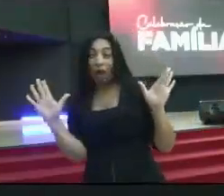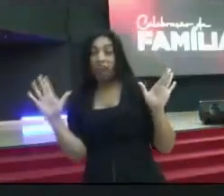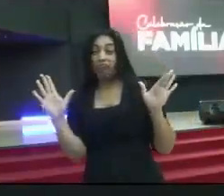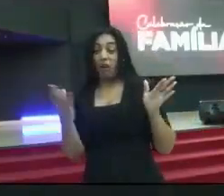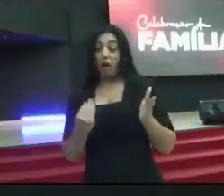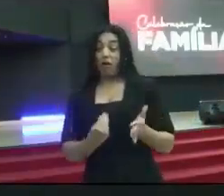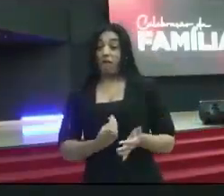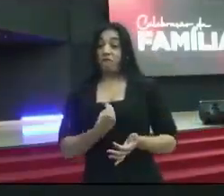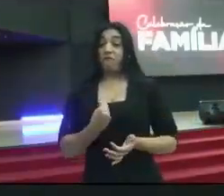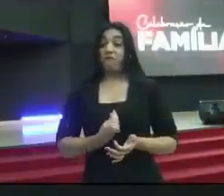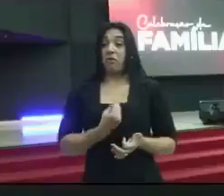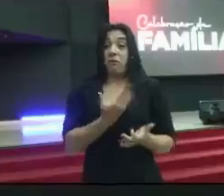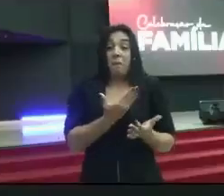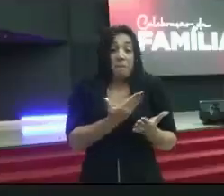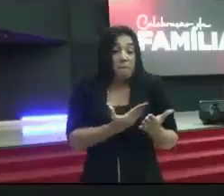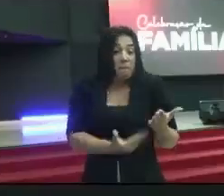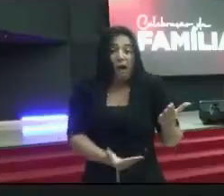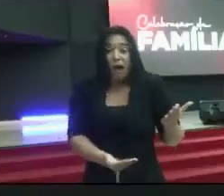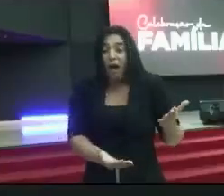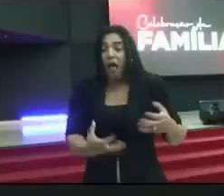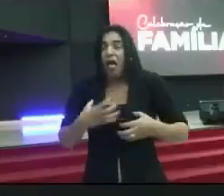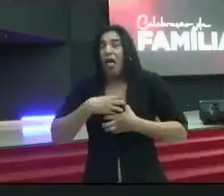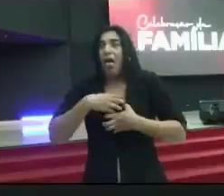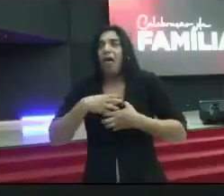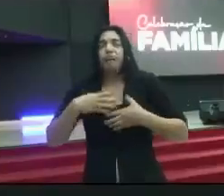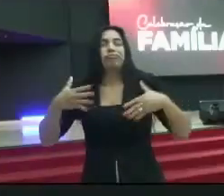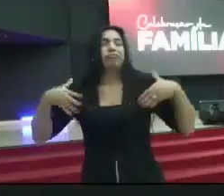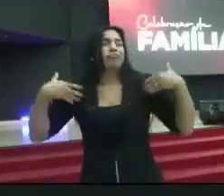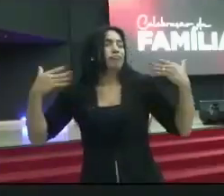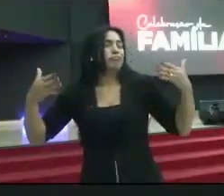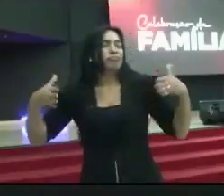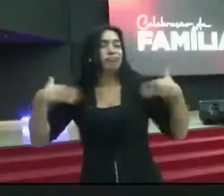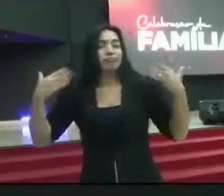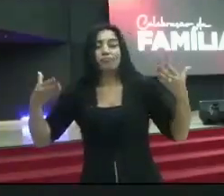quando a vida perde a alegria,